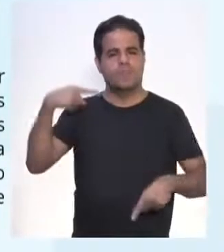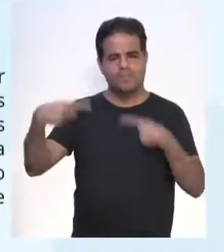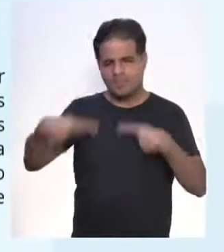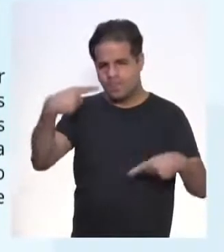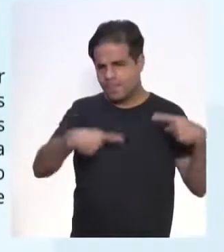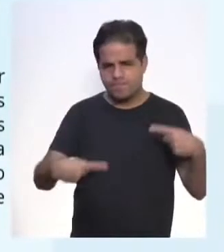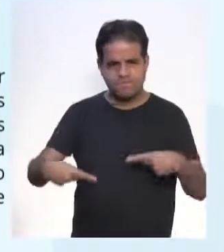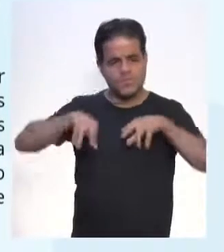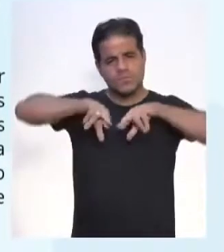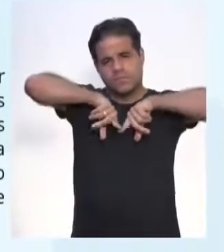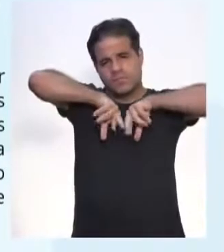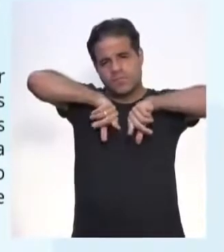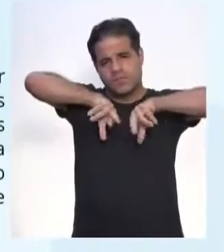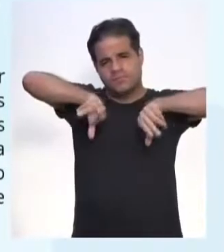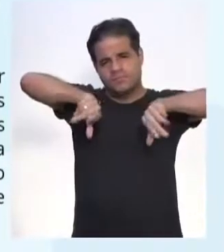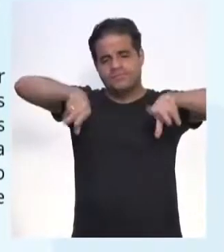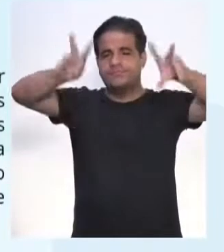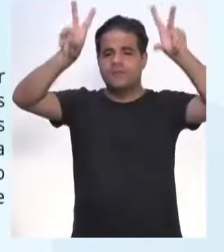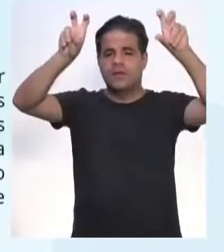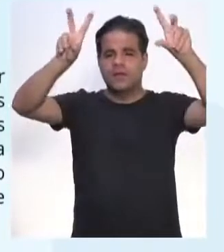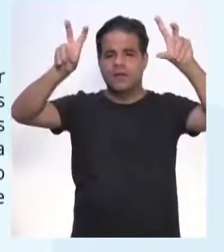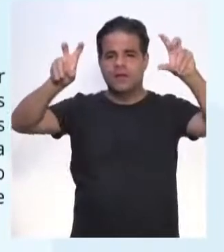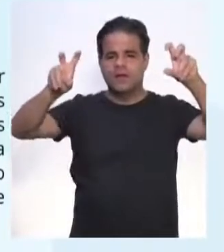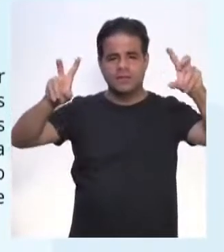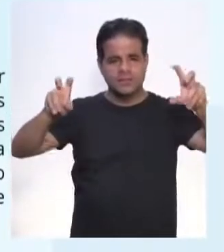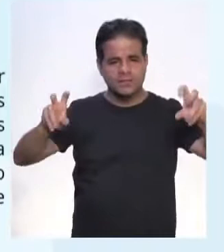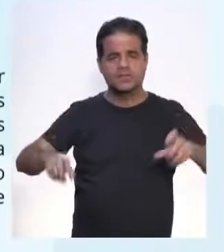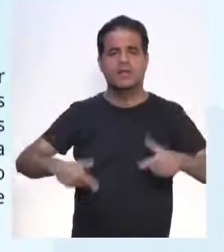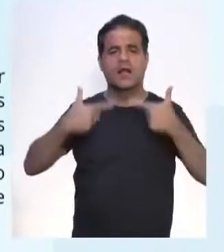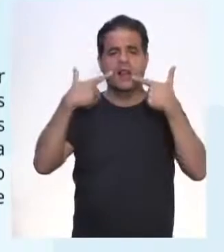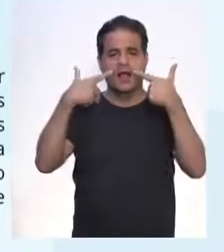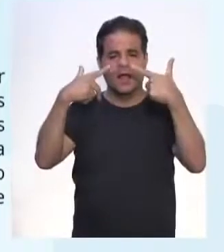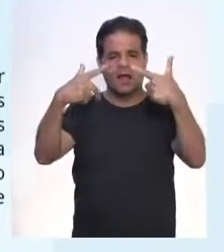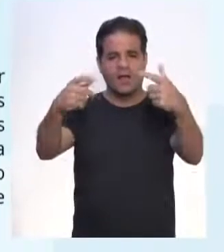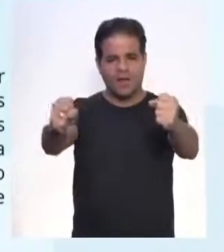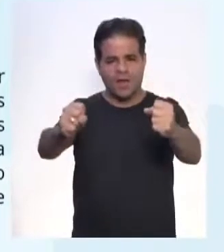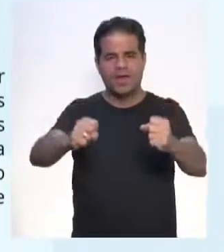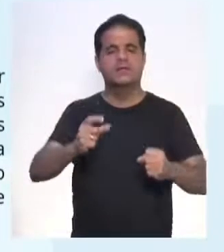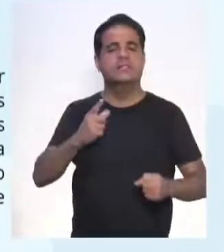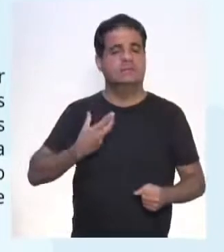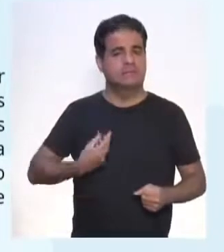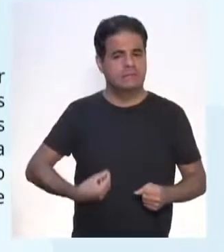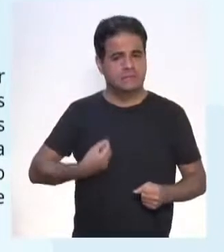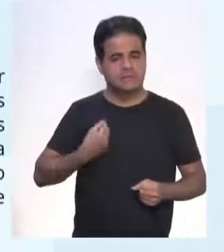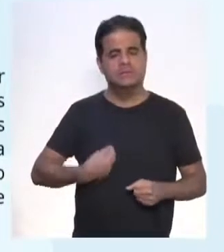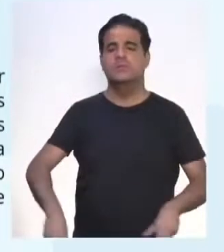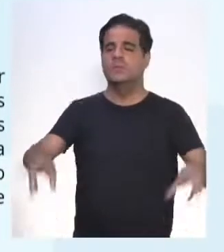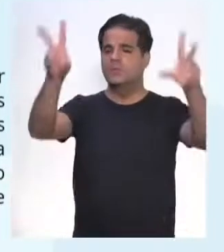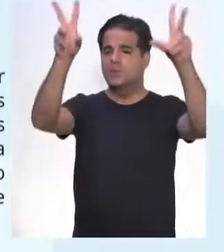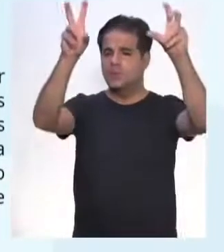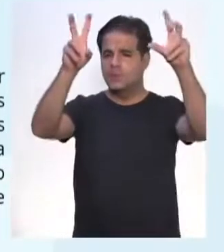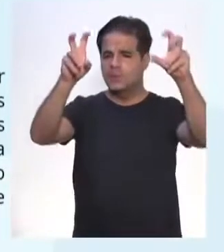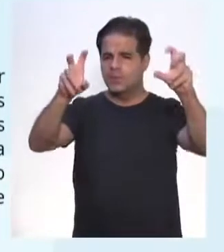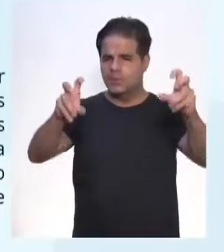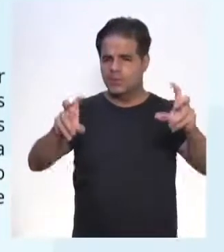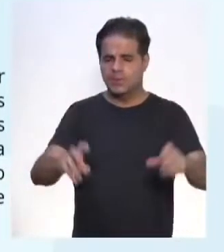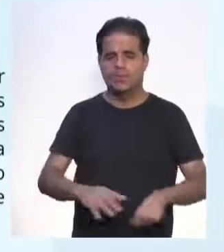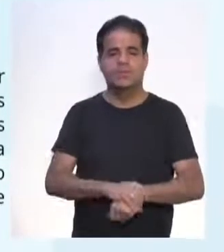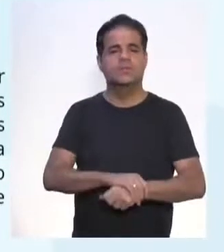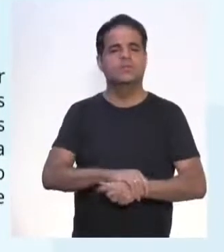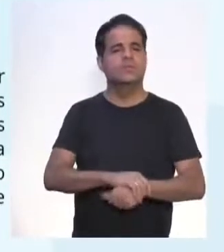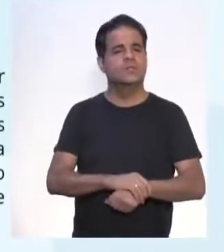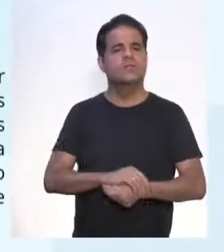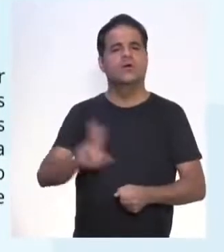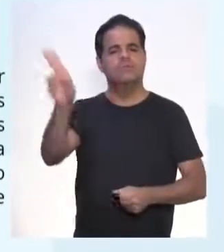discutir diferentes questões. Então, linguagem, existência de sistemas políticos, o